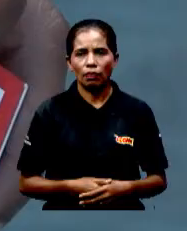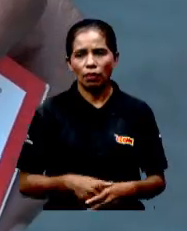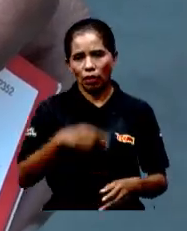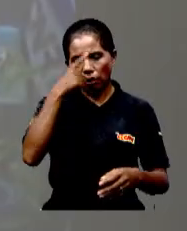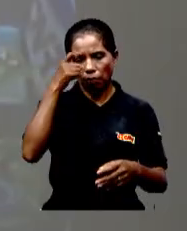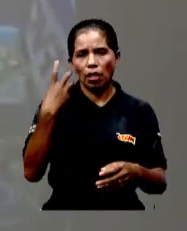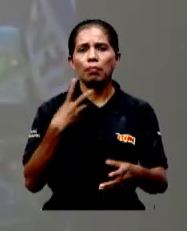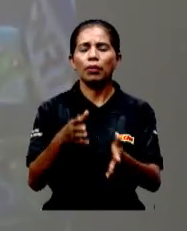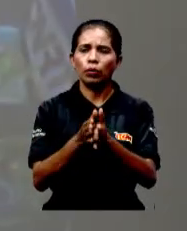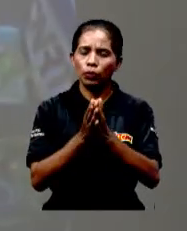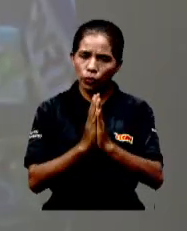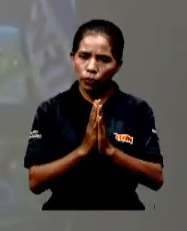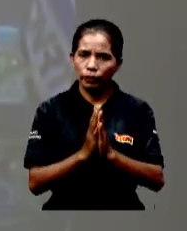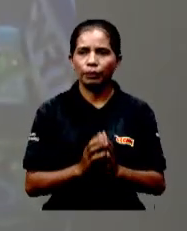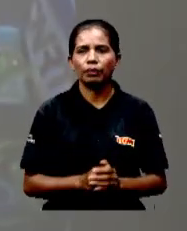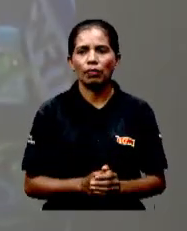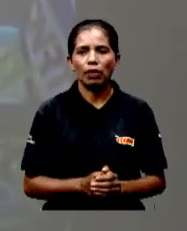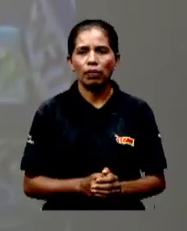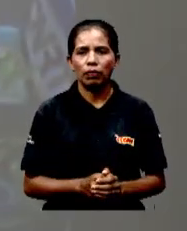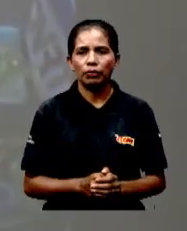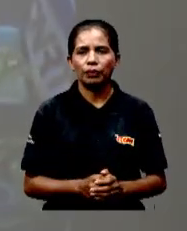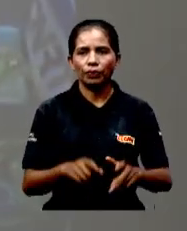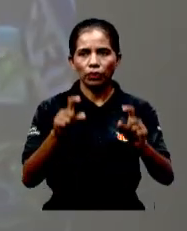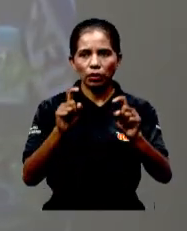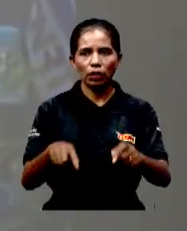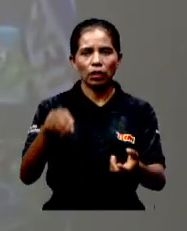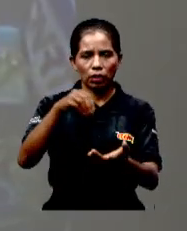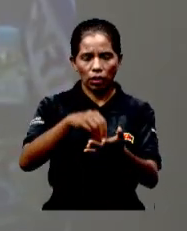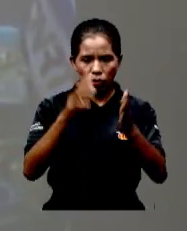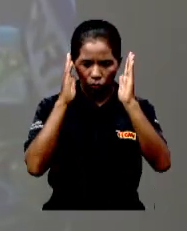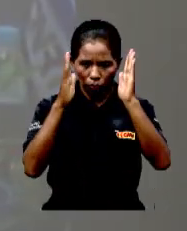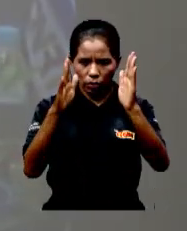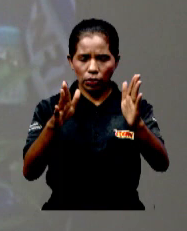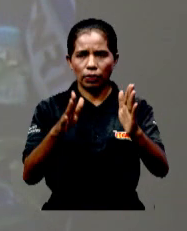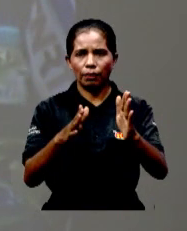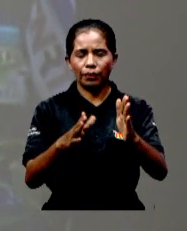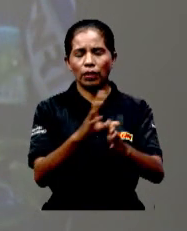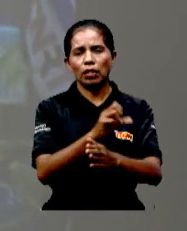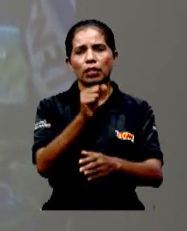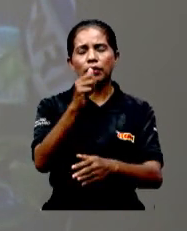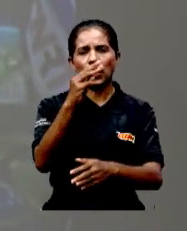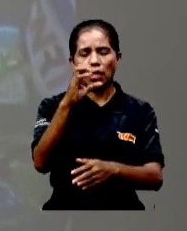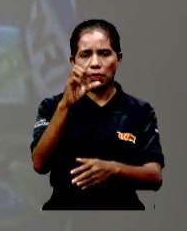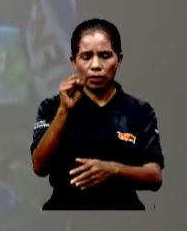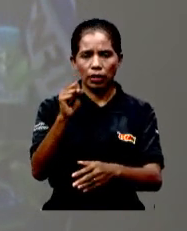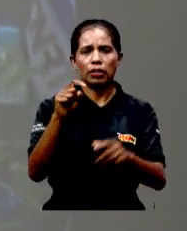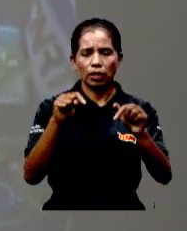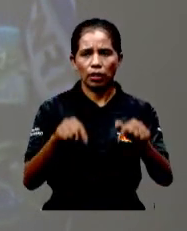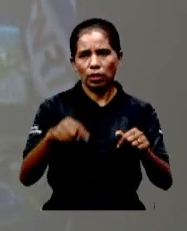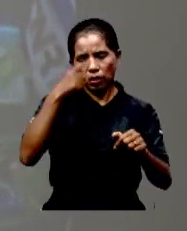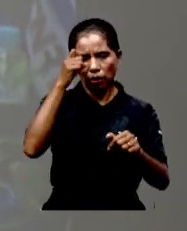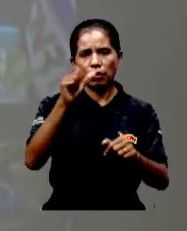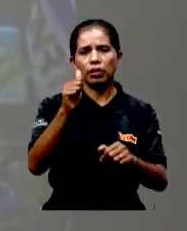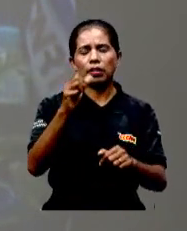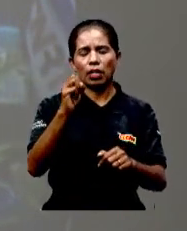husu. Para ke tem kita wat atensang ba ihas ya sames ne. Tamba sames